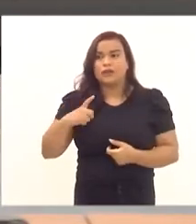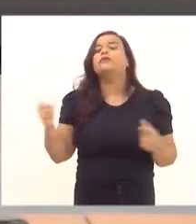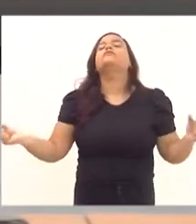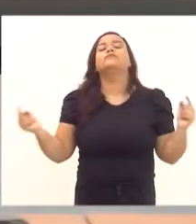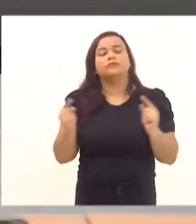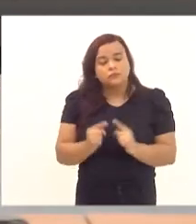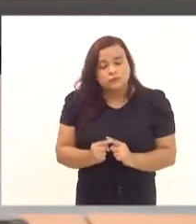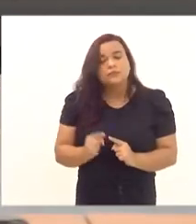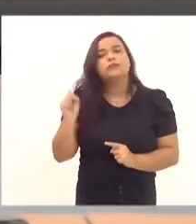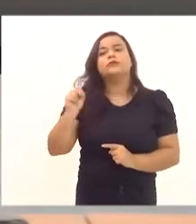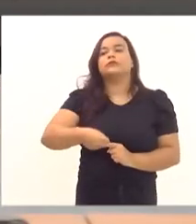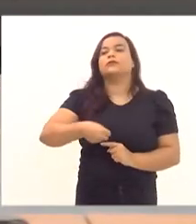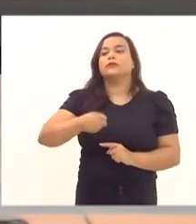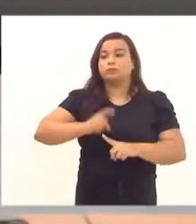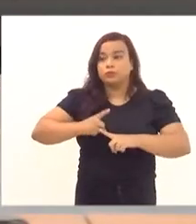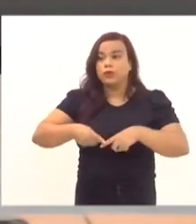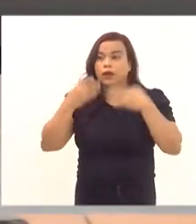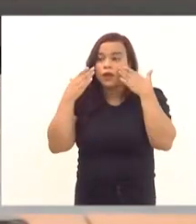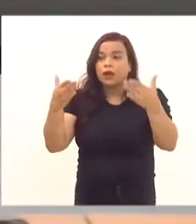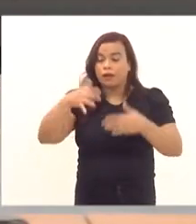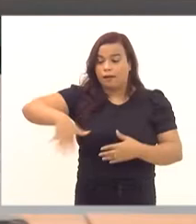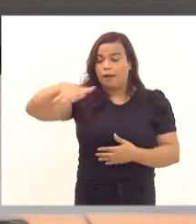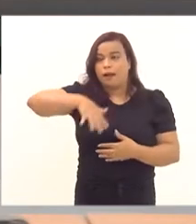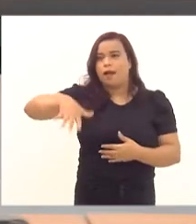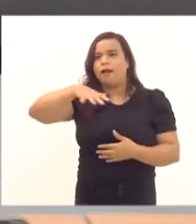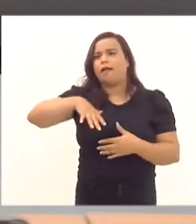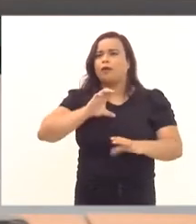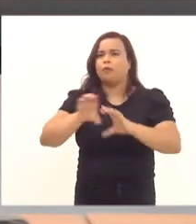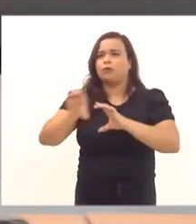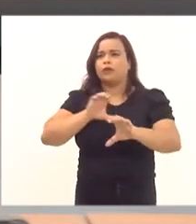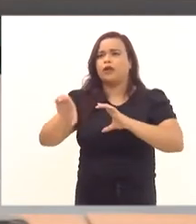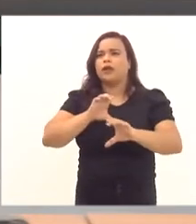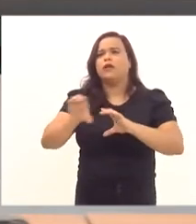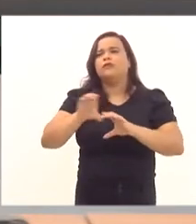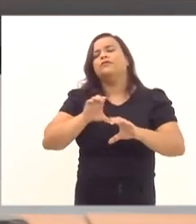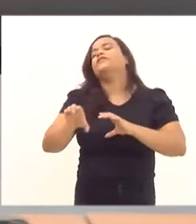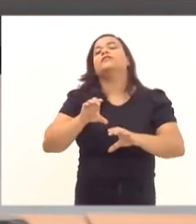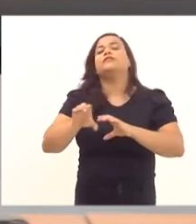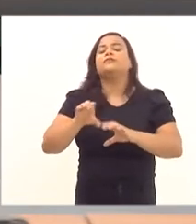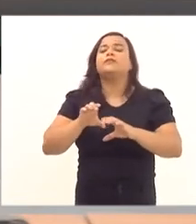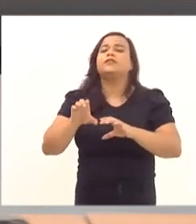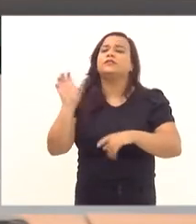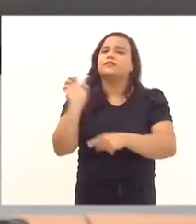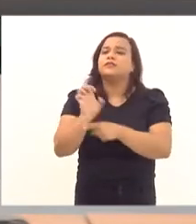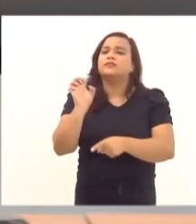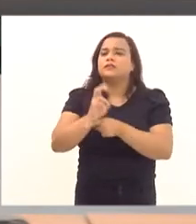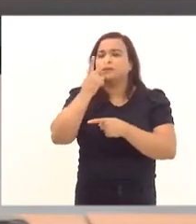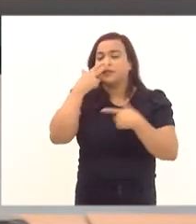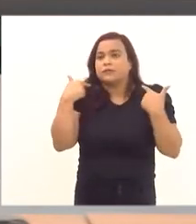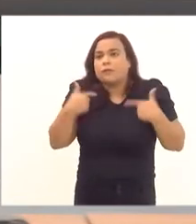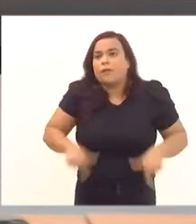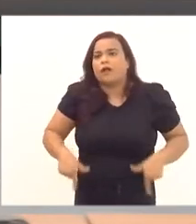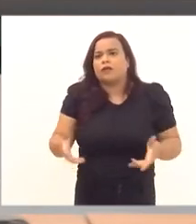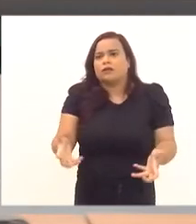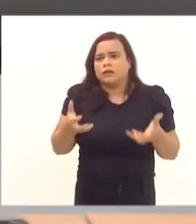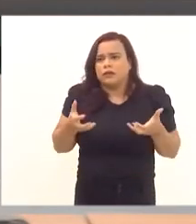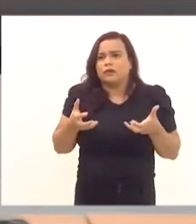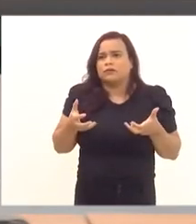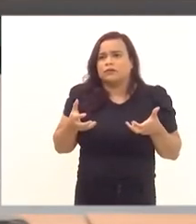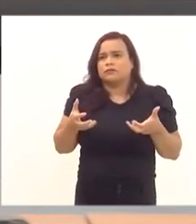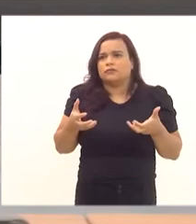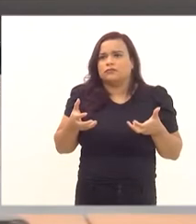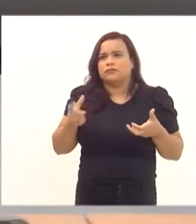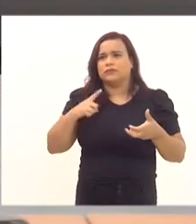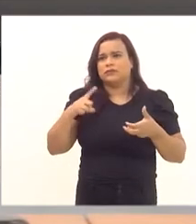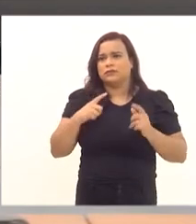isso tem a ver com o fato de que no campo da comunicação o estado também quer sentar em proveito do controle